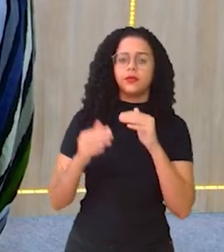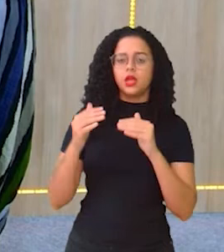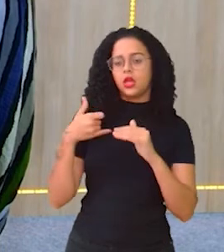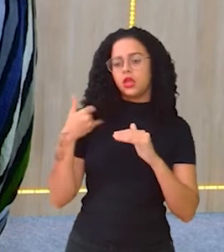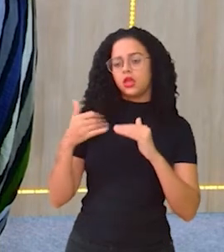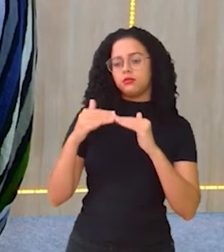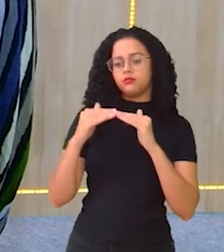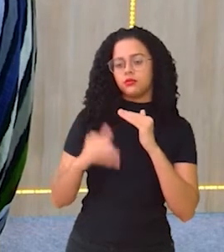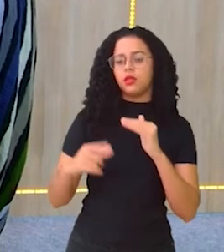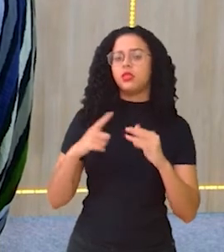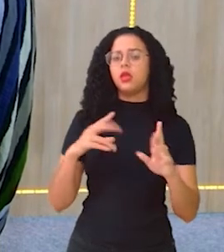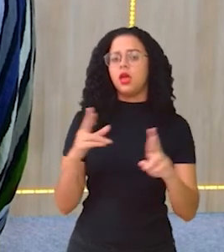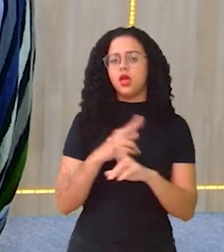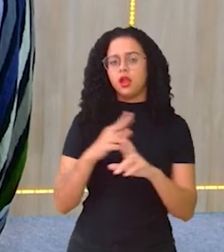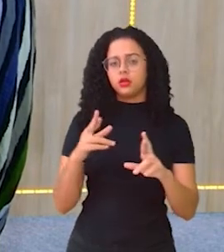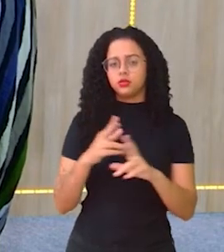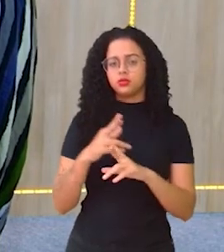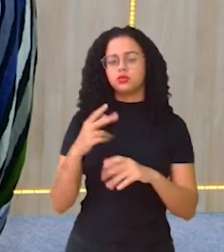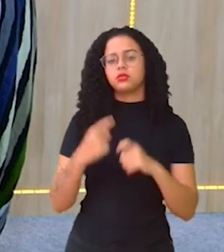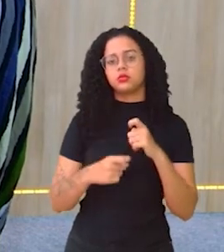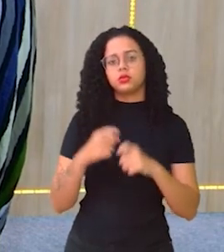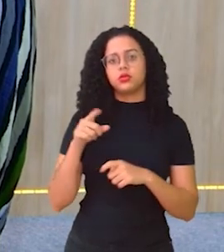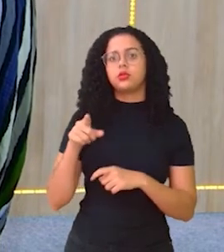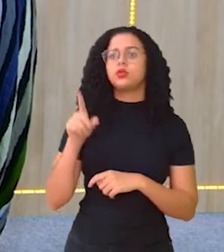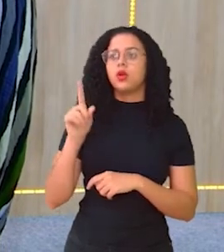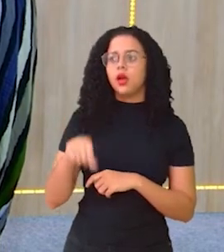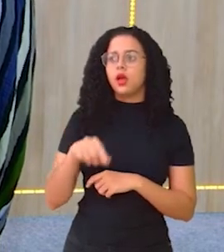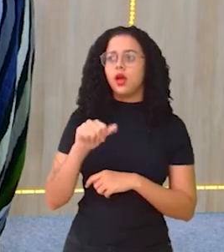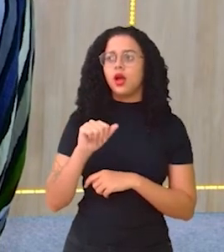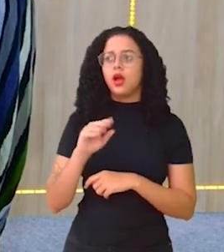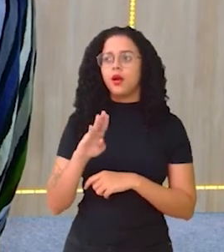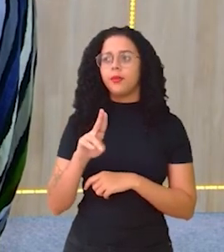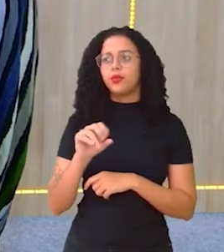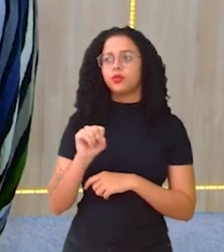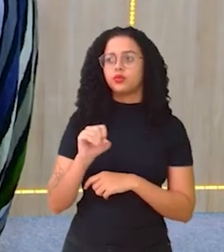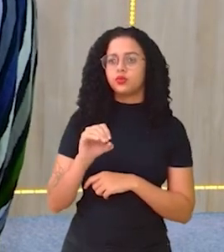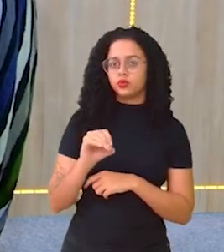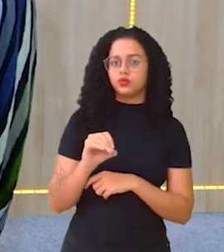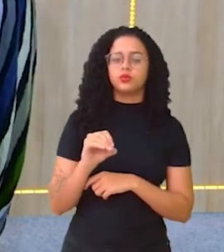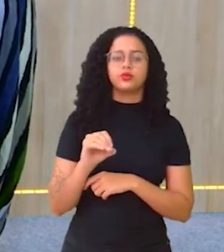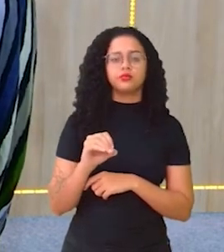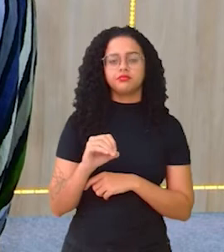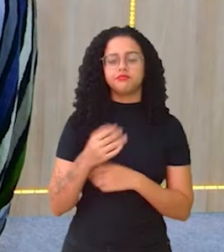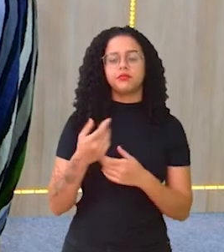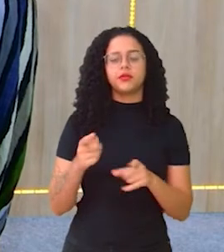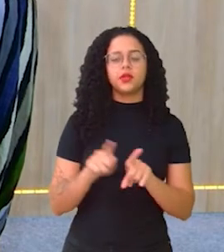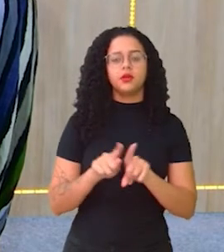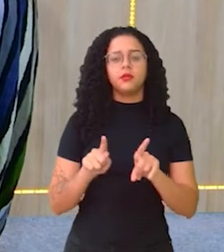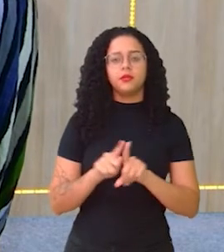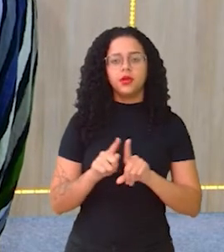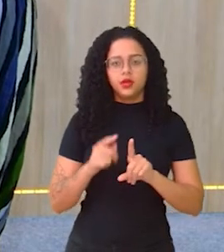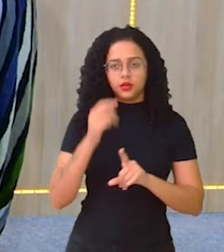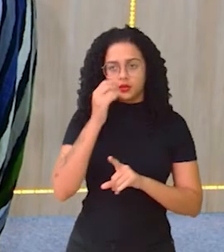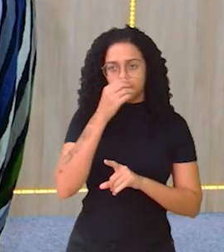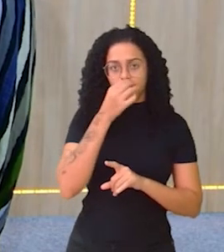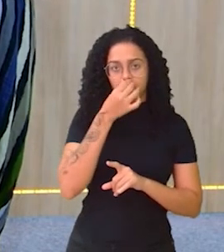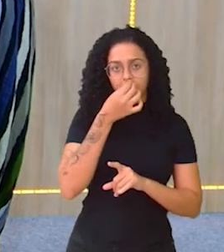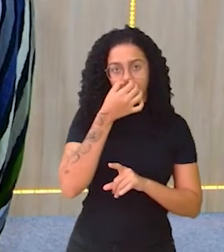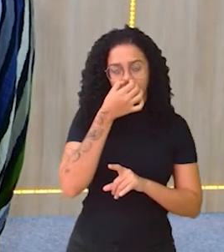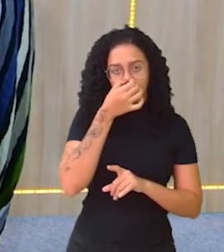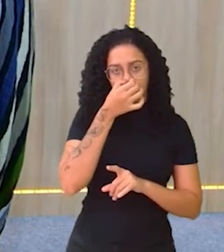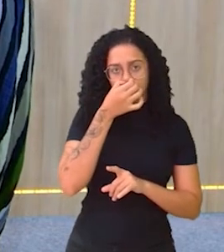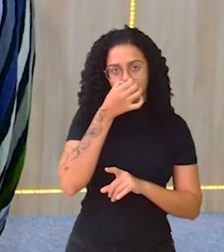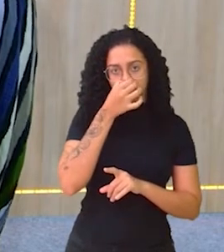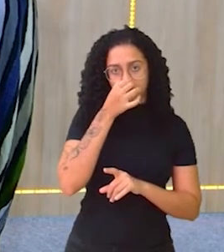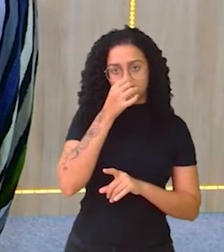relacionamento sexual, isso é abuso. Isso não é relacionamento sexual, isso é abuso. Ainda mais quando for entre uma pessoa